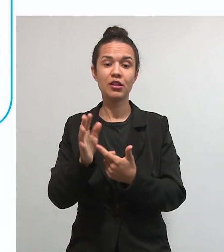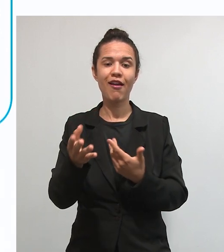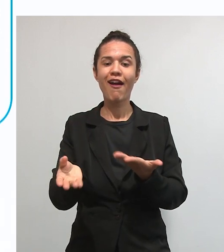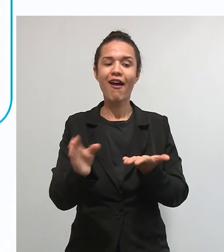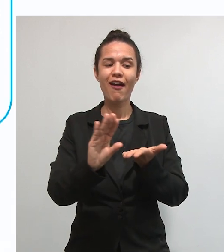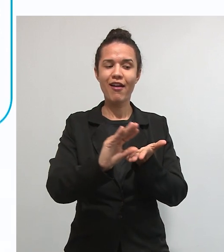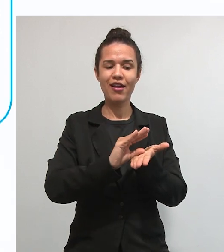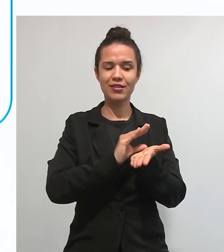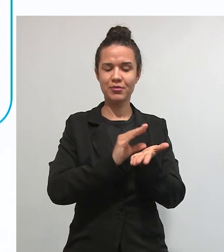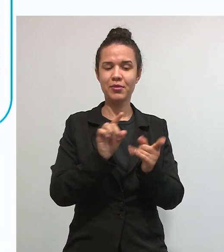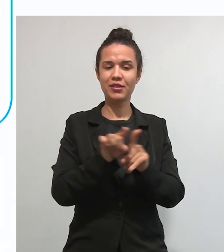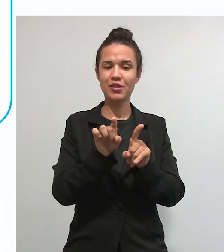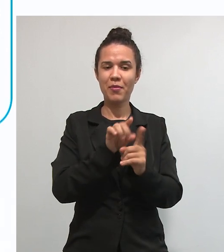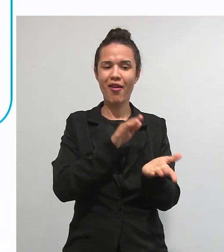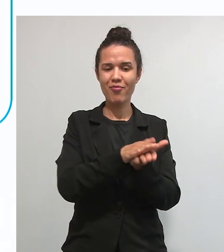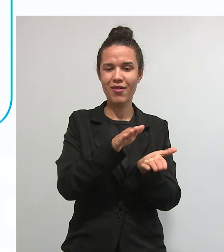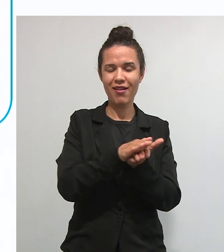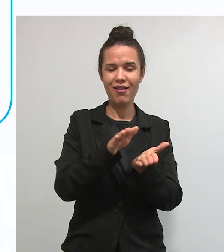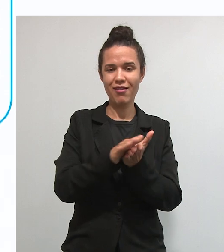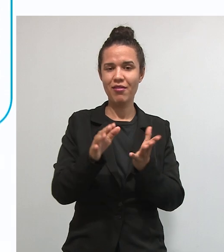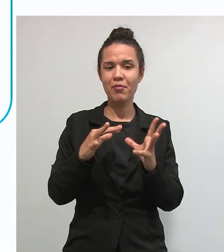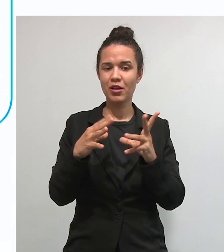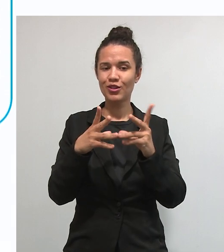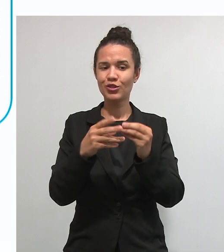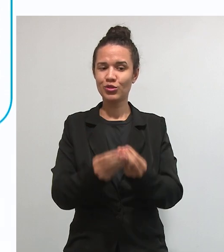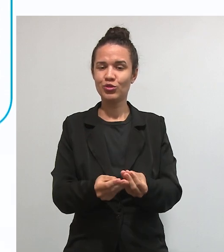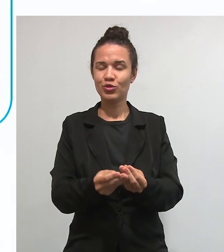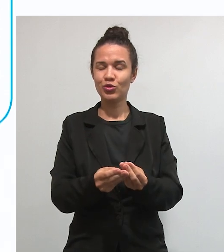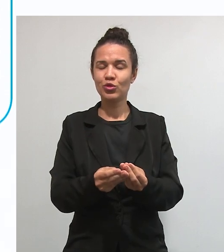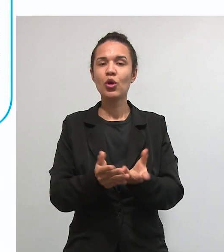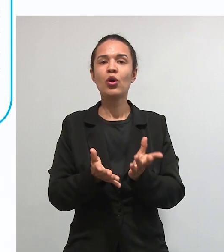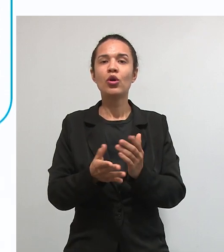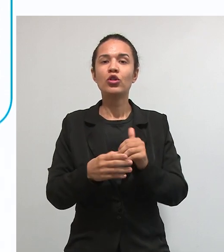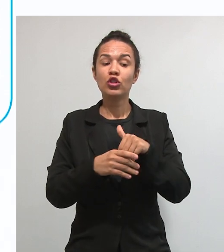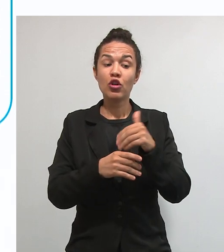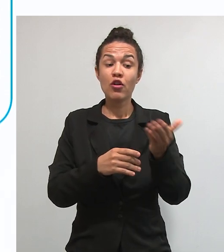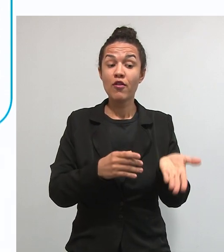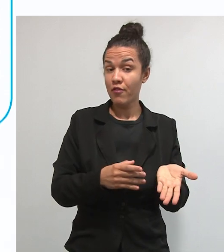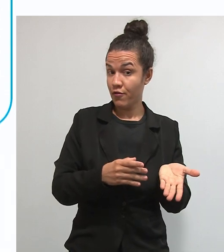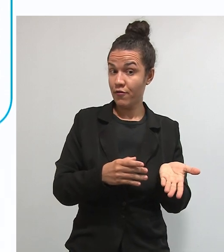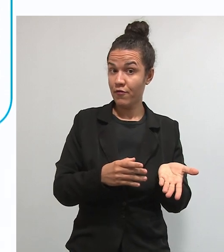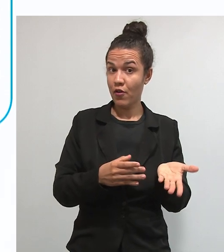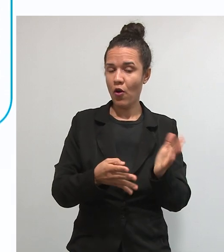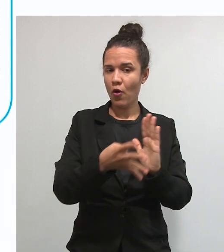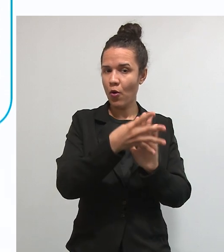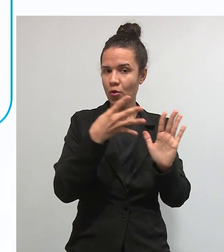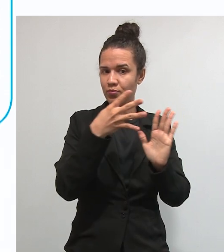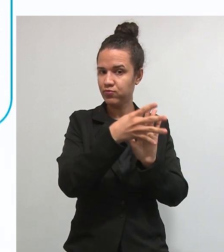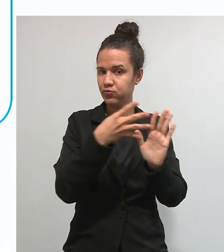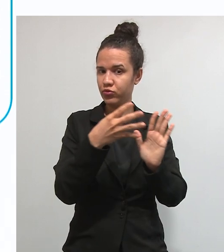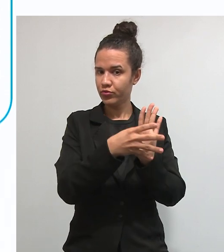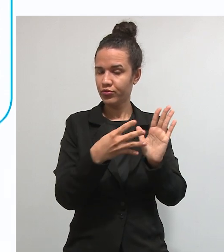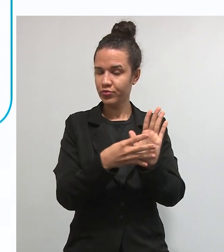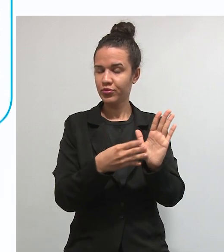natureza extra-orçamentárias, conjugados com o quê? Com os saldos em espécie provenientes do quê? Do exercício anterior